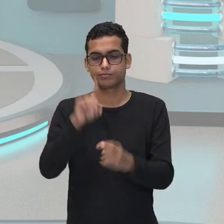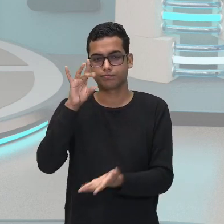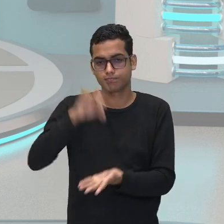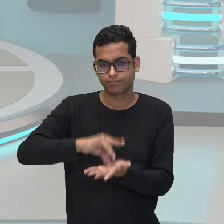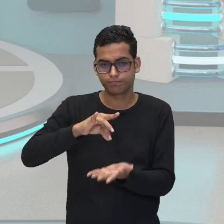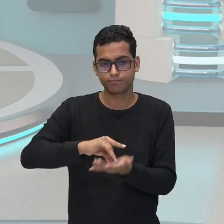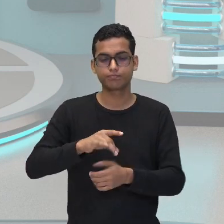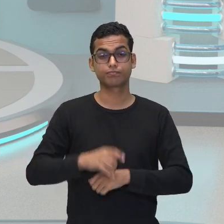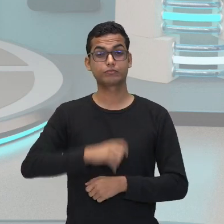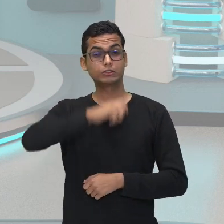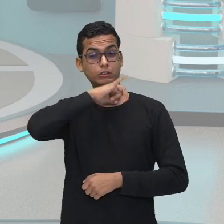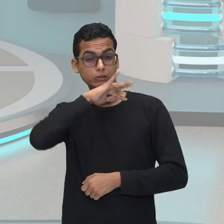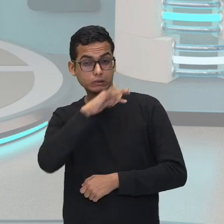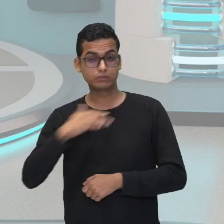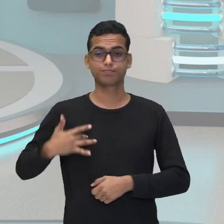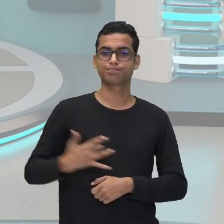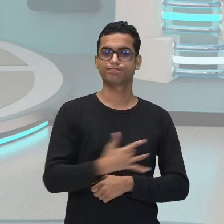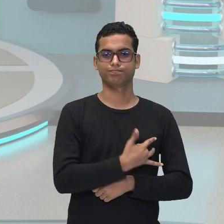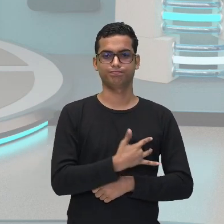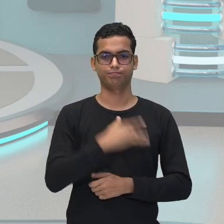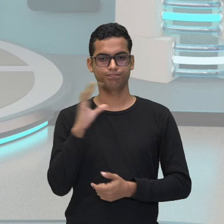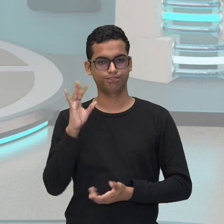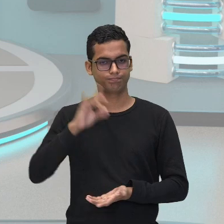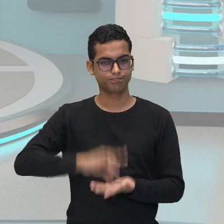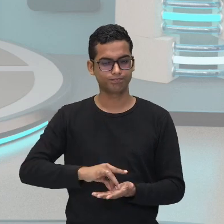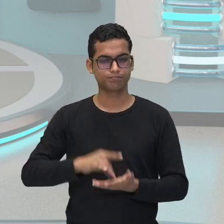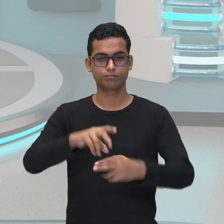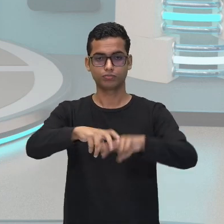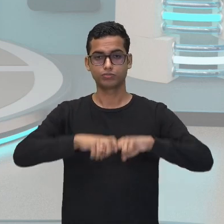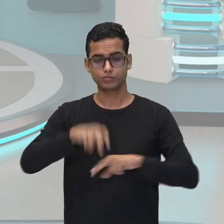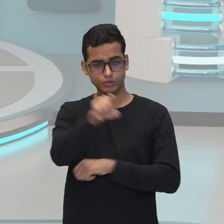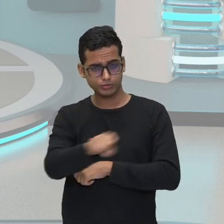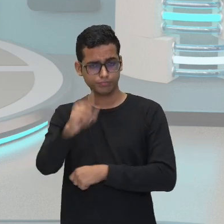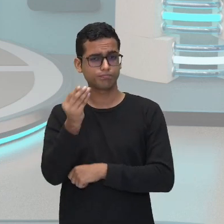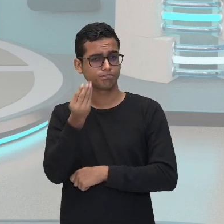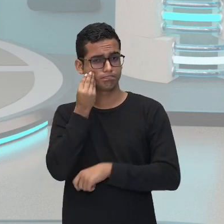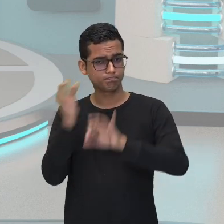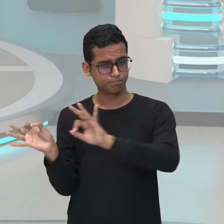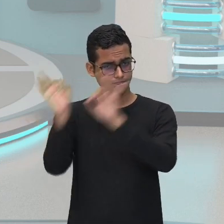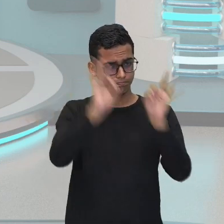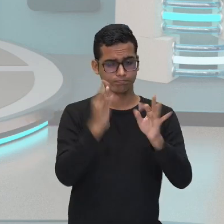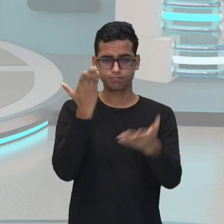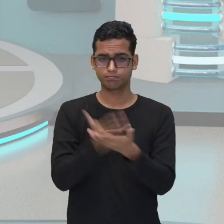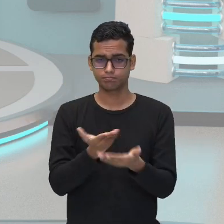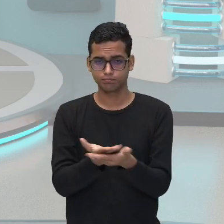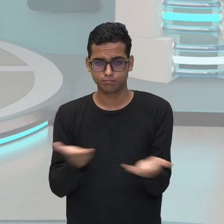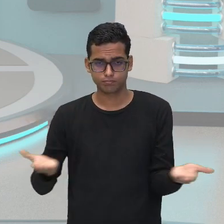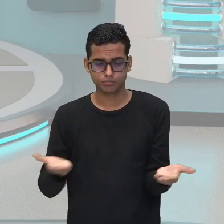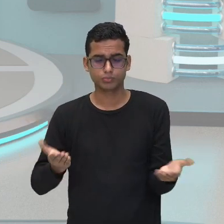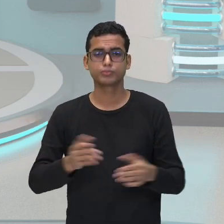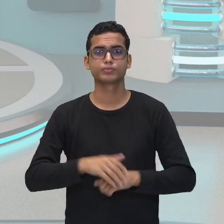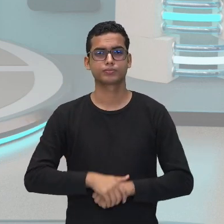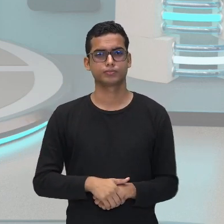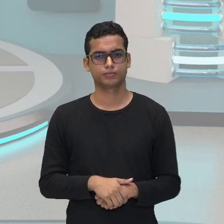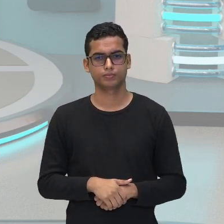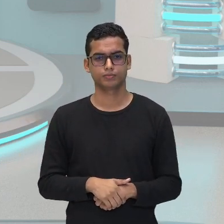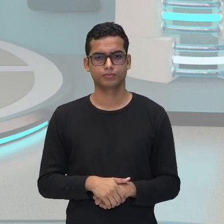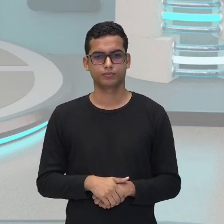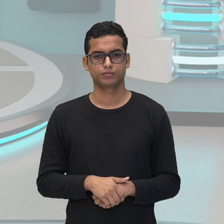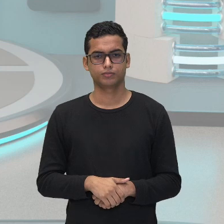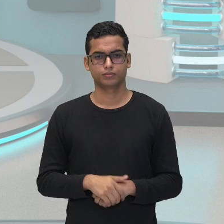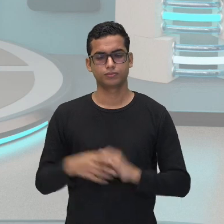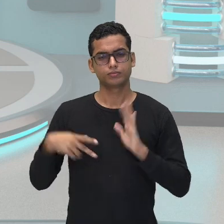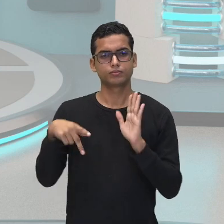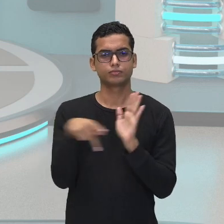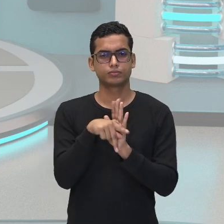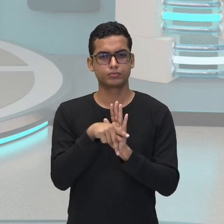né? Faz mal para a nossa saúde. Né, porque como vocês vão observar no decorrer da nossa aula, a